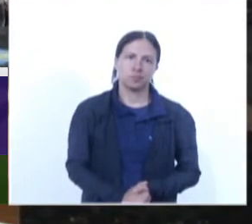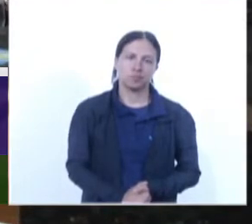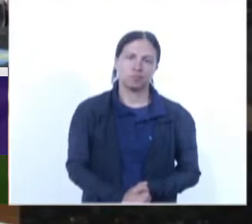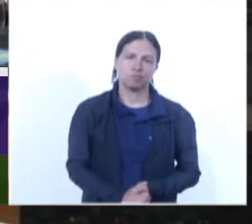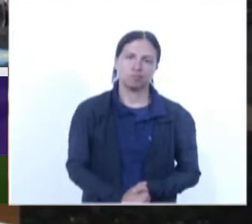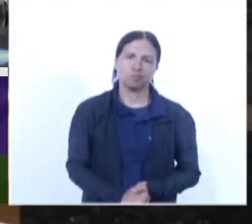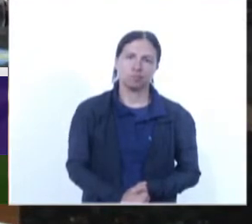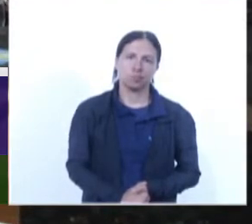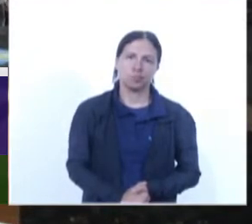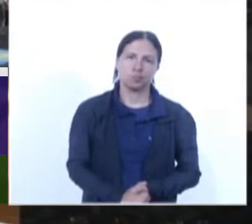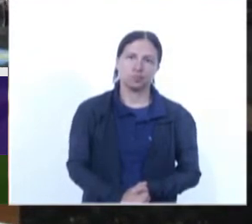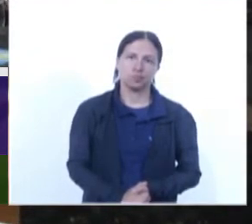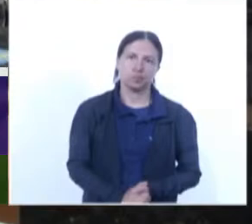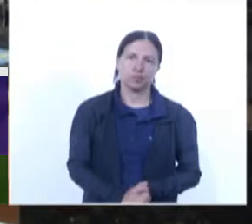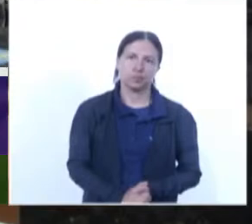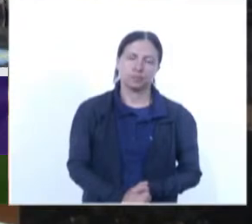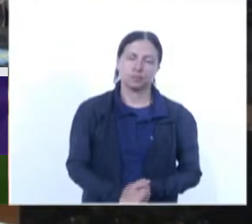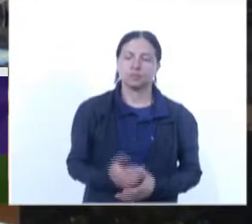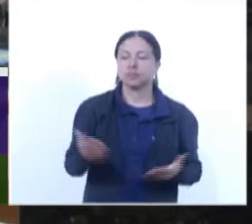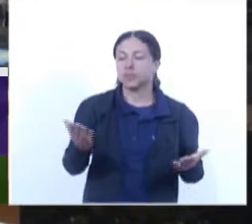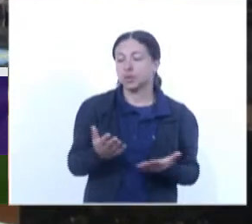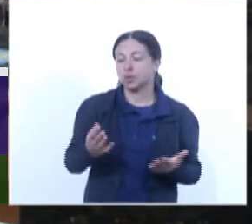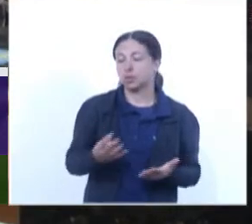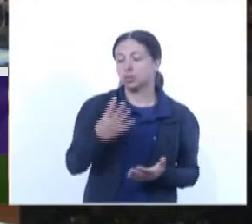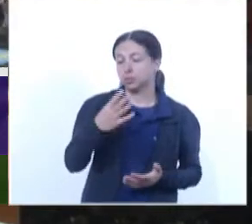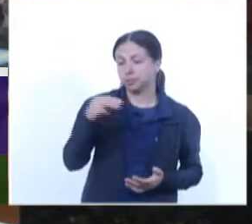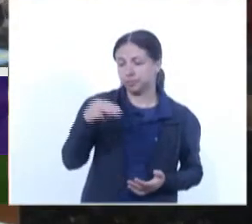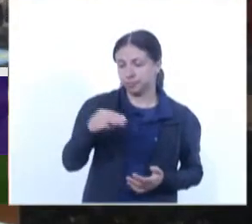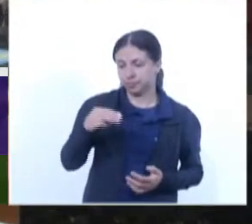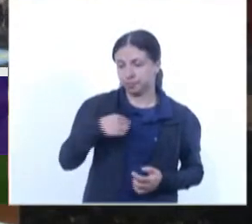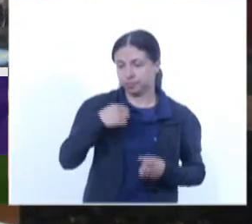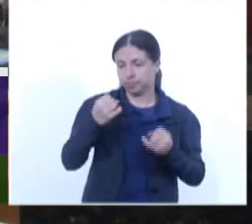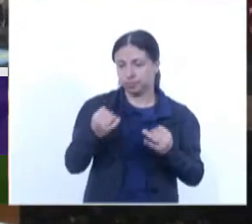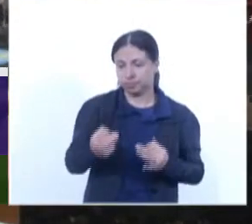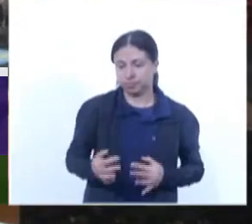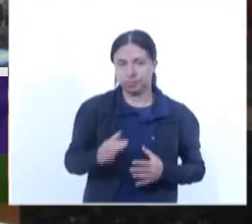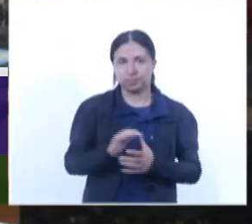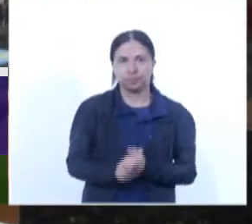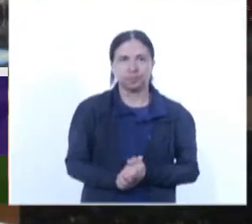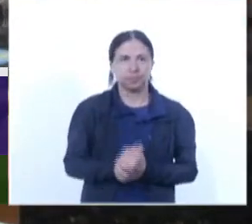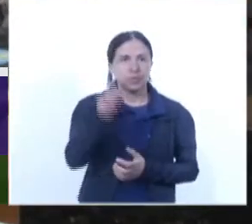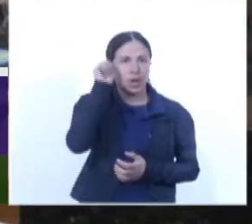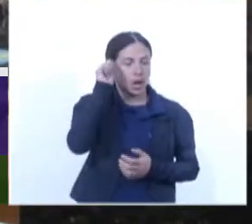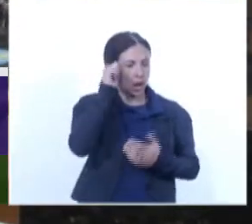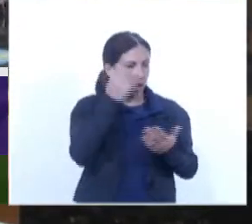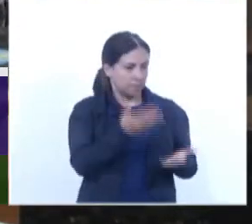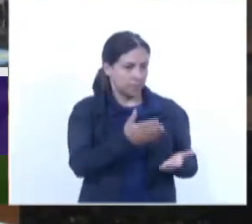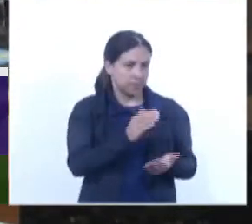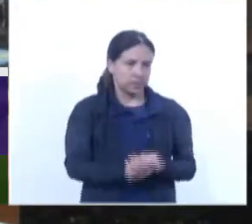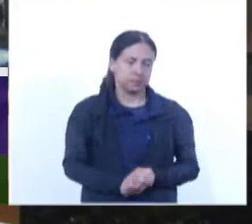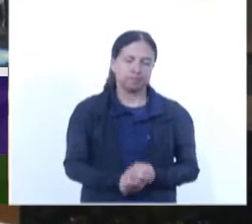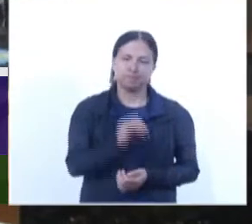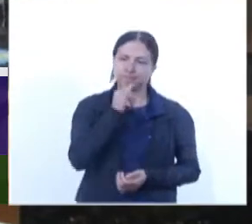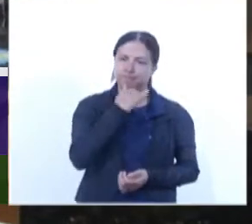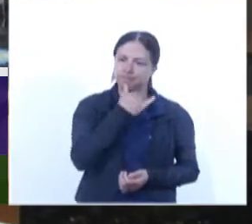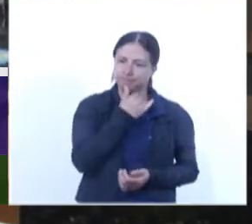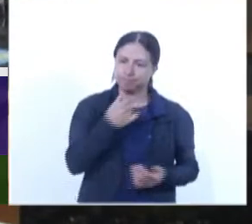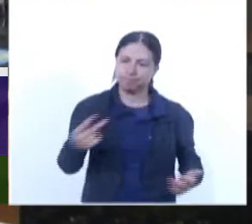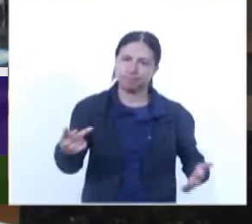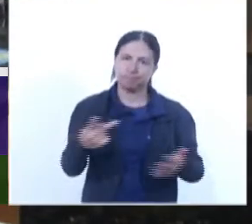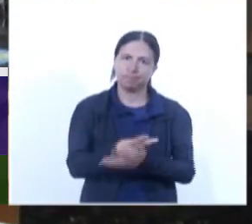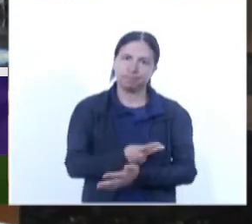hoje no grande expediente eu quero falar Mais especificamente com a colega vereadora Amanda e lamentar ocorrido com